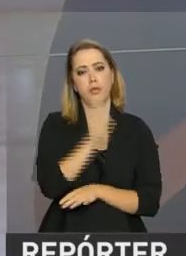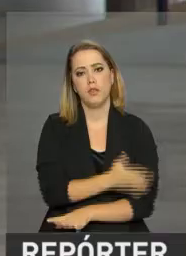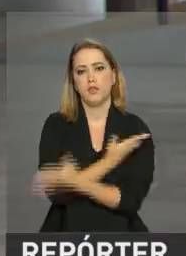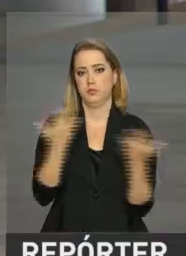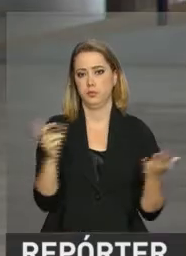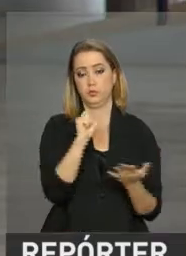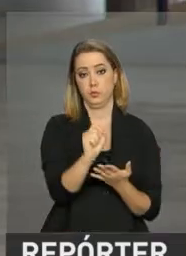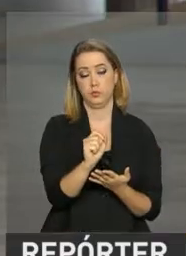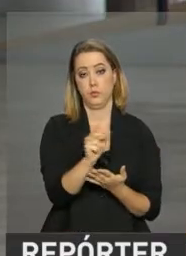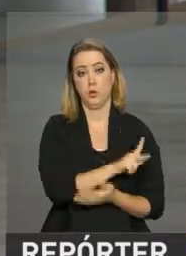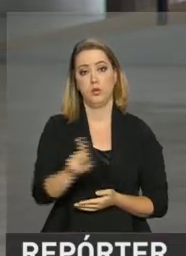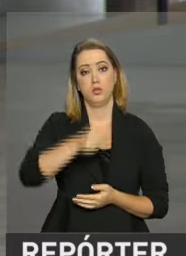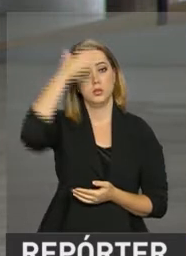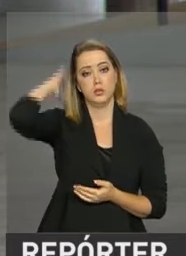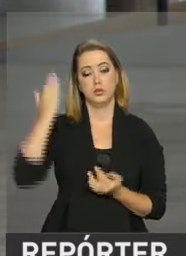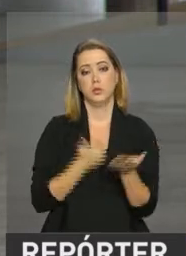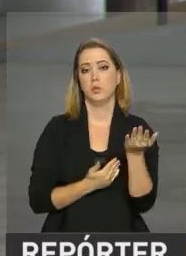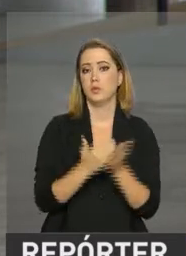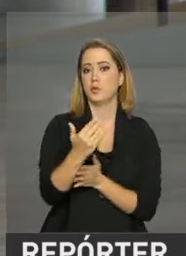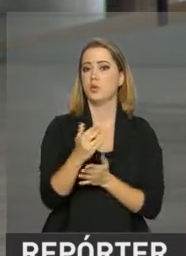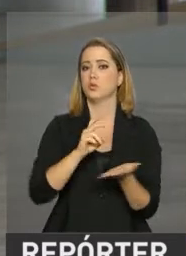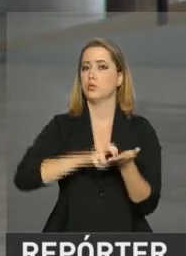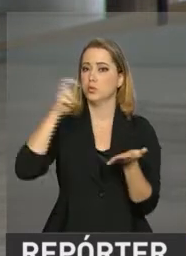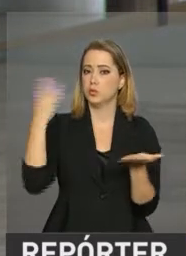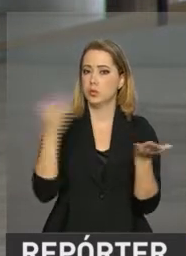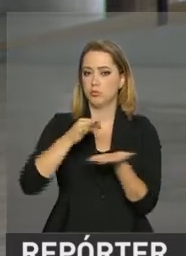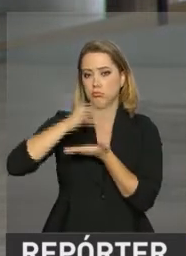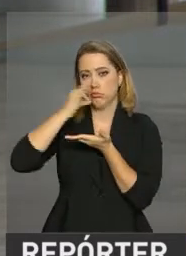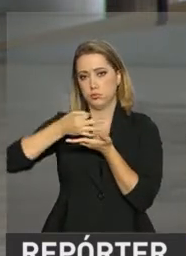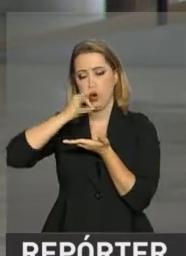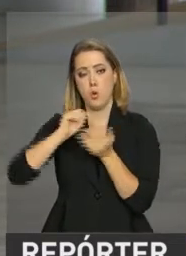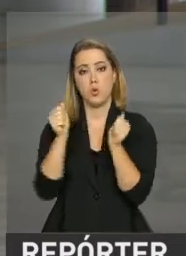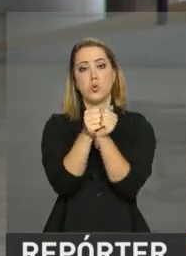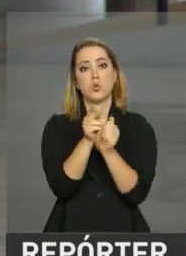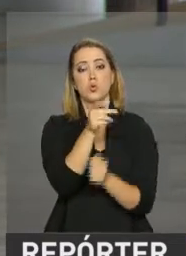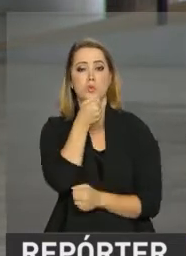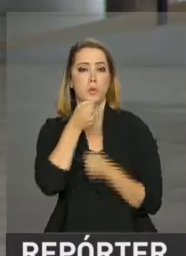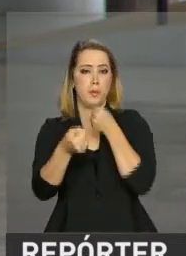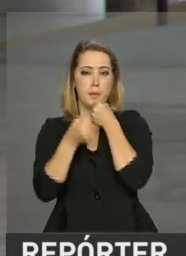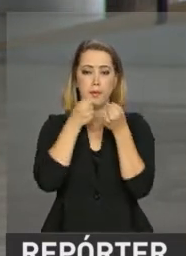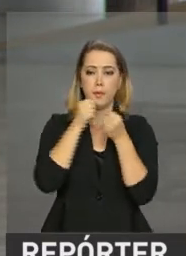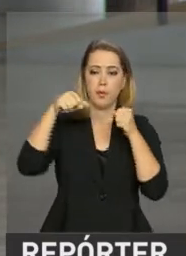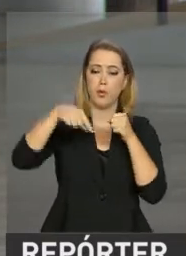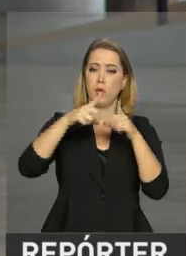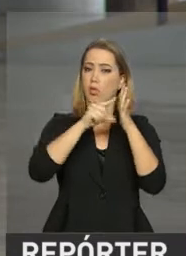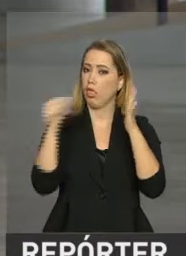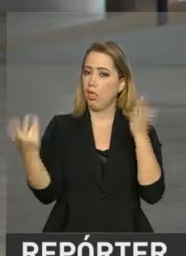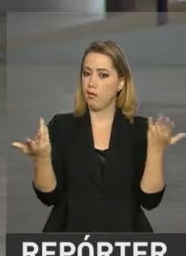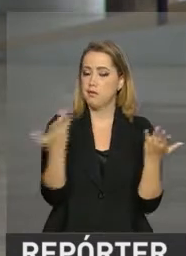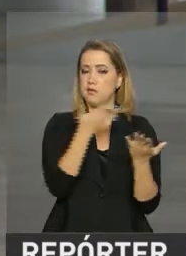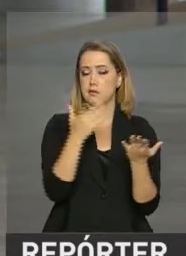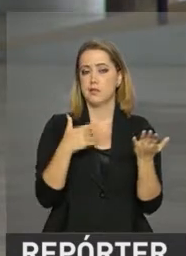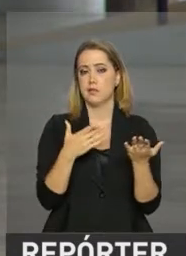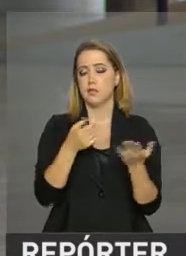todos jaime presidente michel temer começou o dia tomando café da manhã com jornalistas no palácio da alvorada nesse café da manhã ele